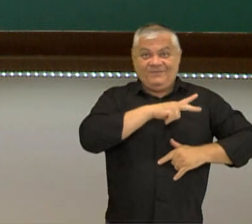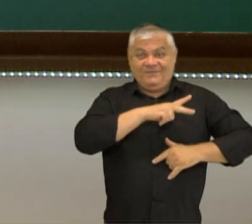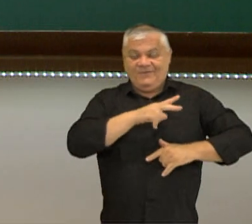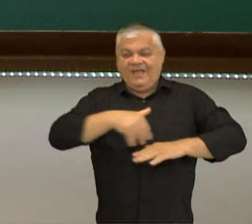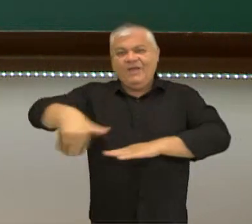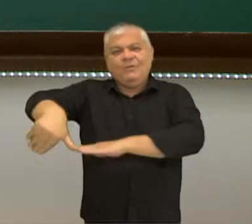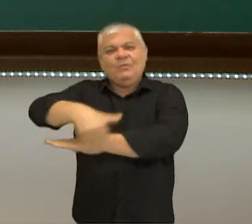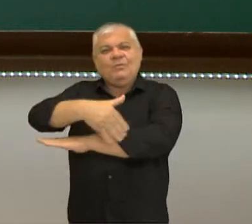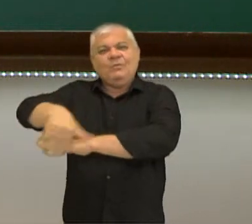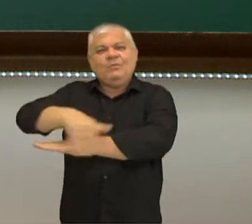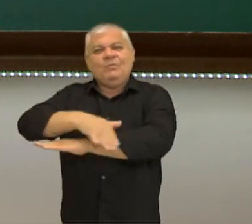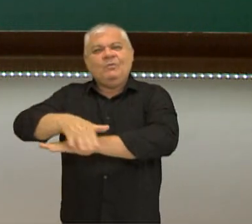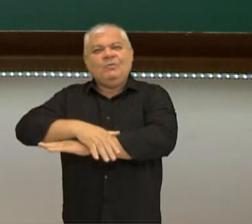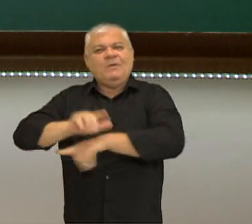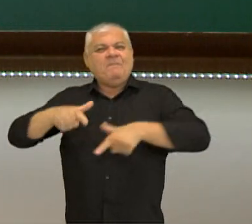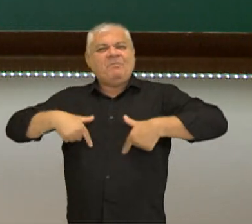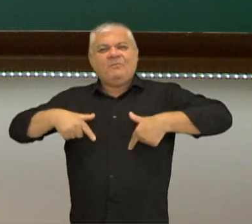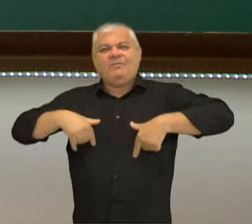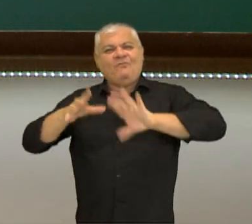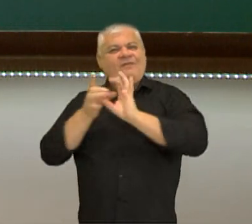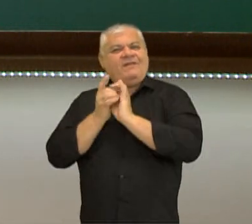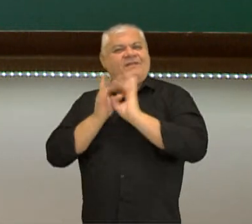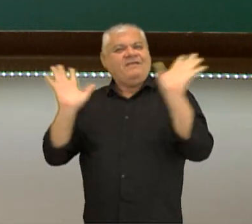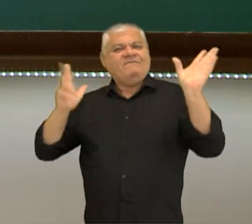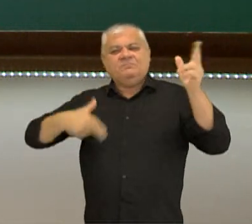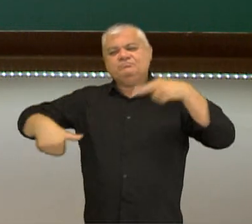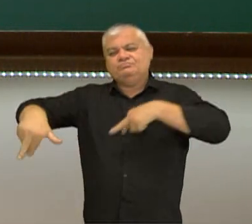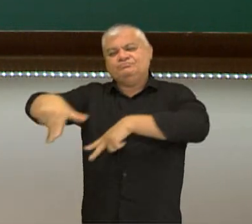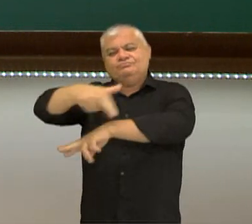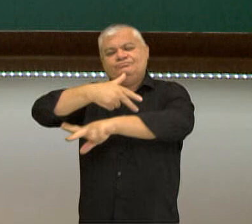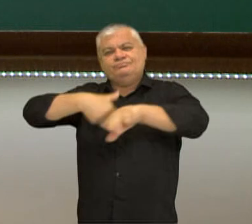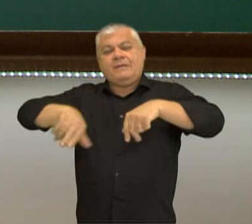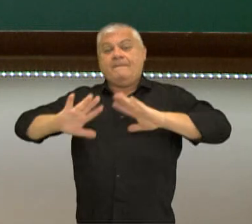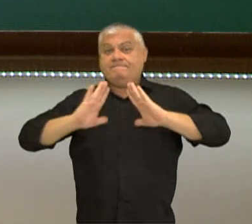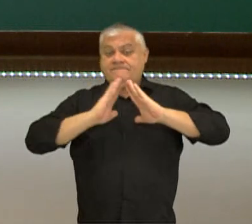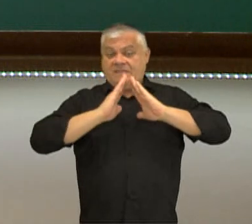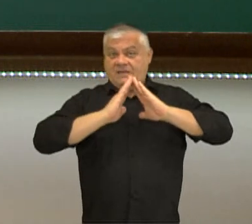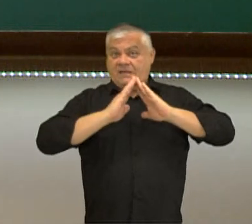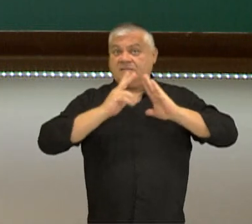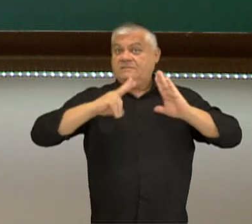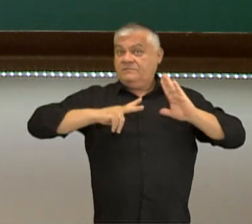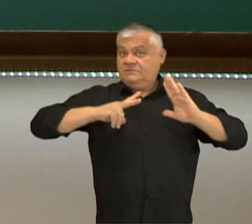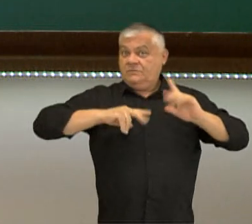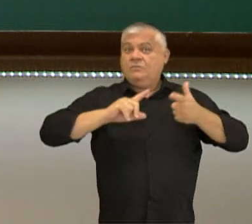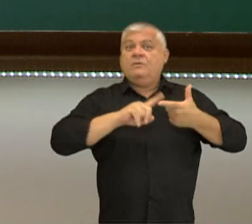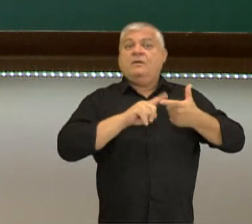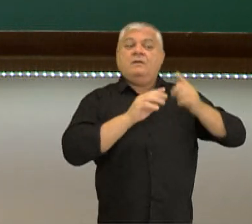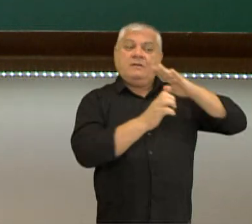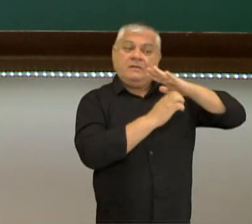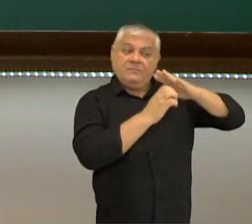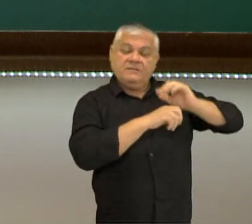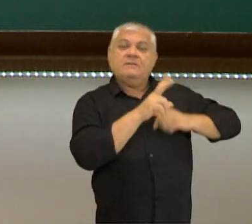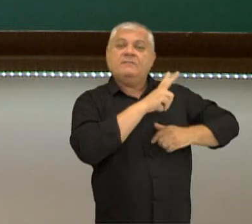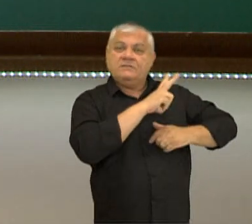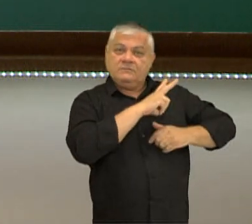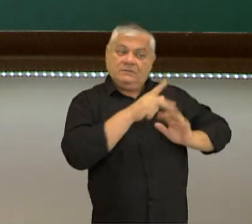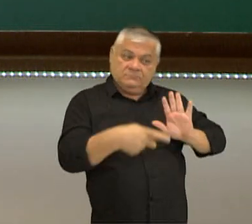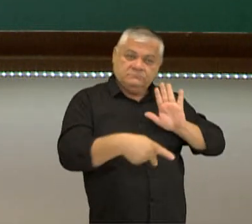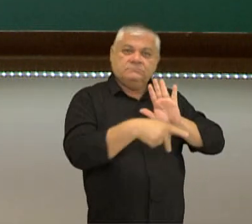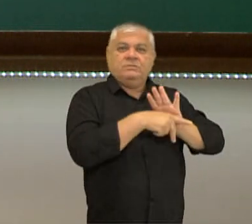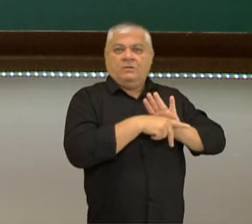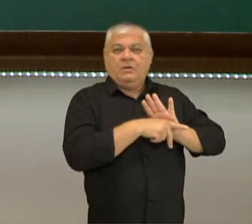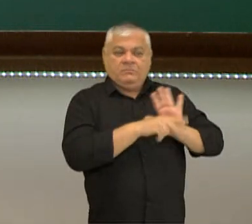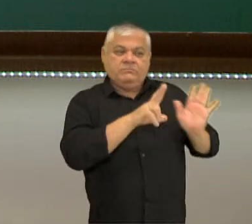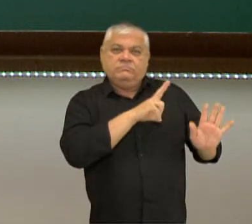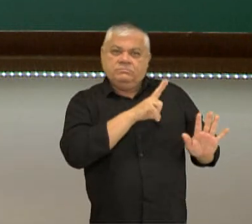né, um espaço que é de todos, mas também a gente tem um espaço que é privado, que é o nosso, nossa casa, né, então são espaços privados, de